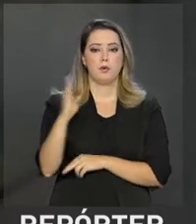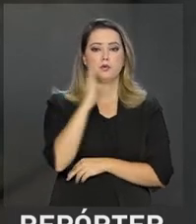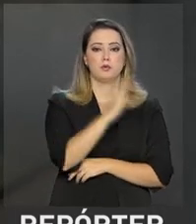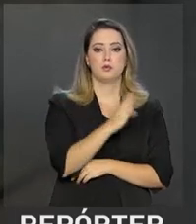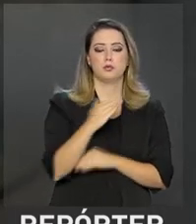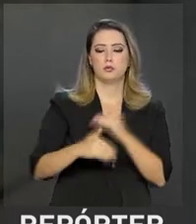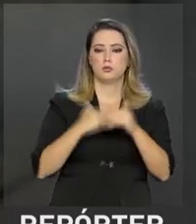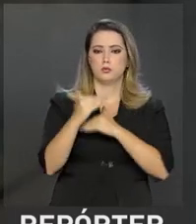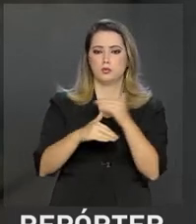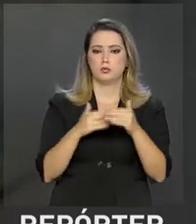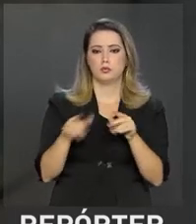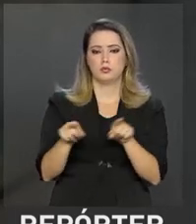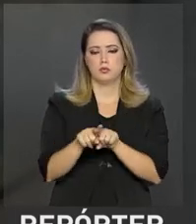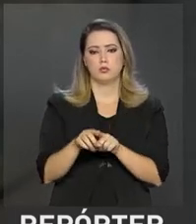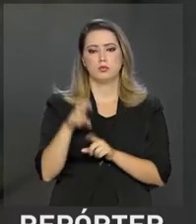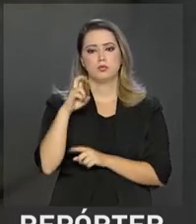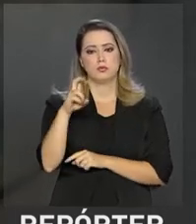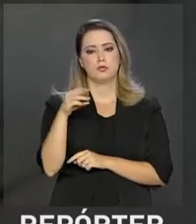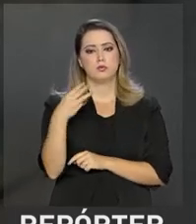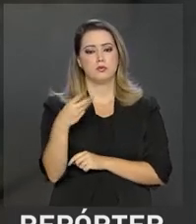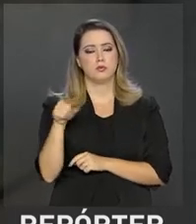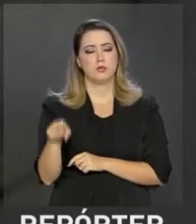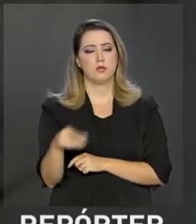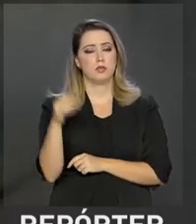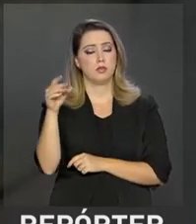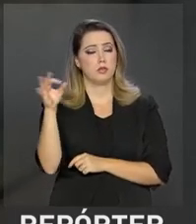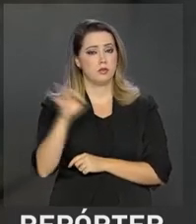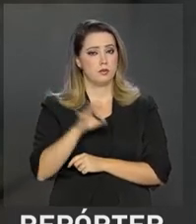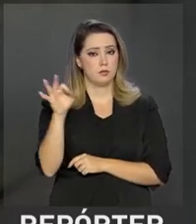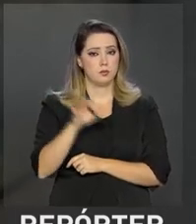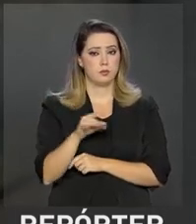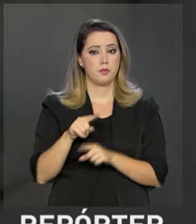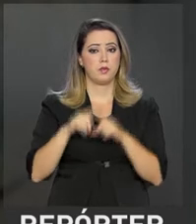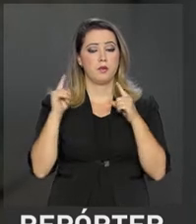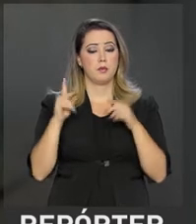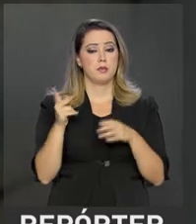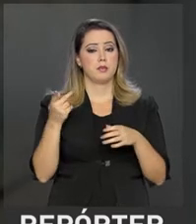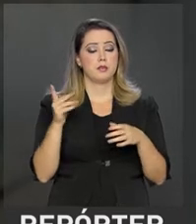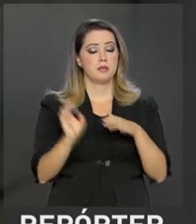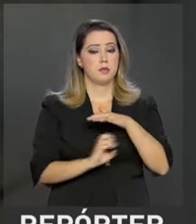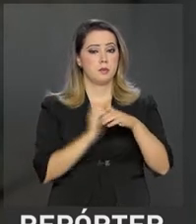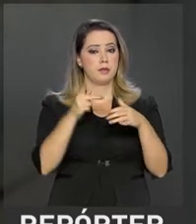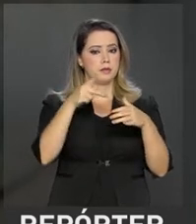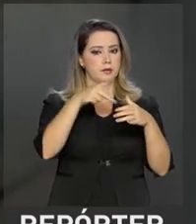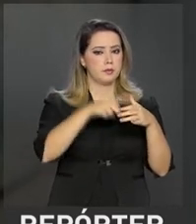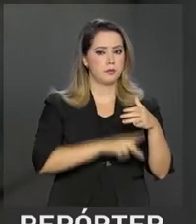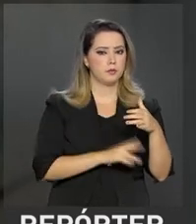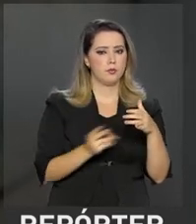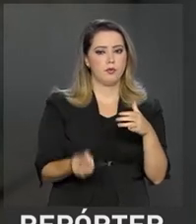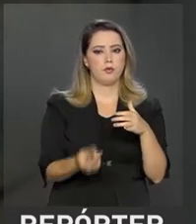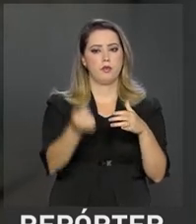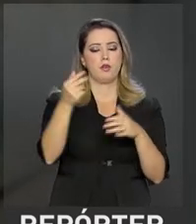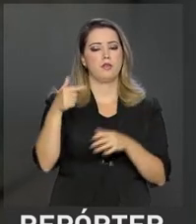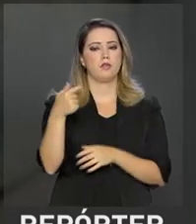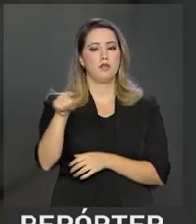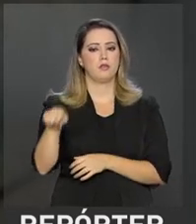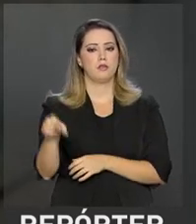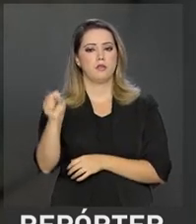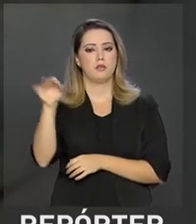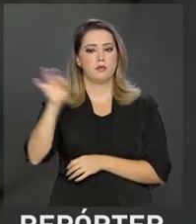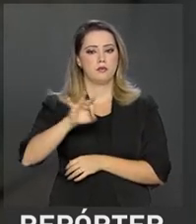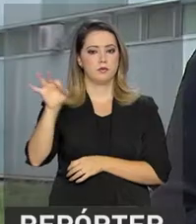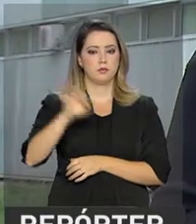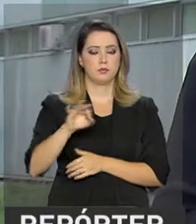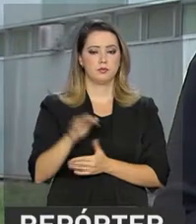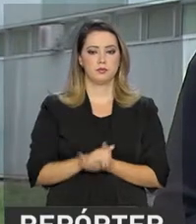no valor de mercado de 53 por cento já petrobrás teve uma valorização de 7,8